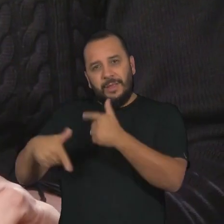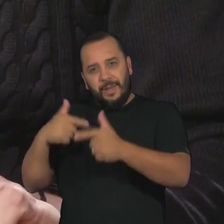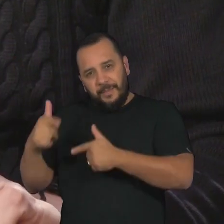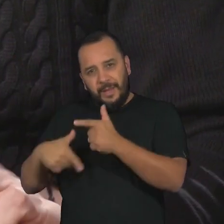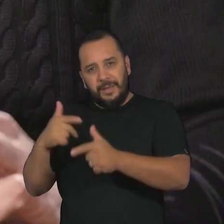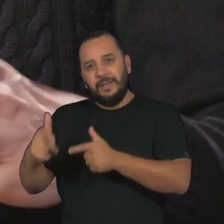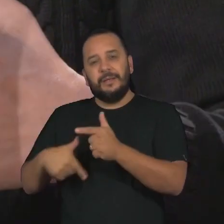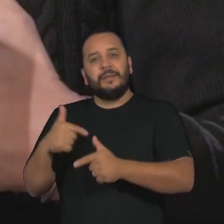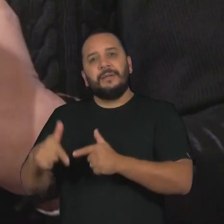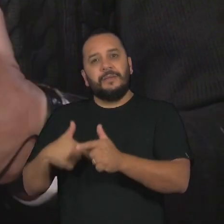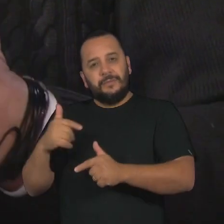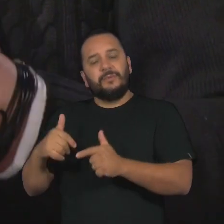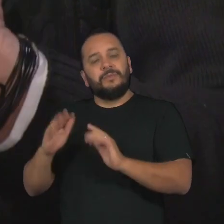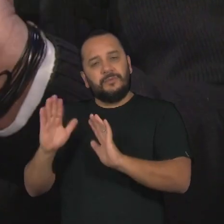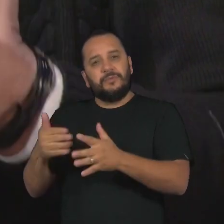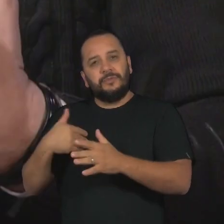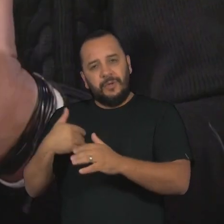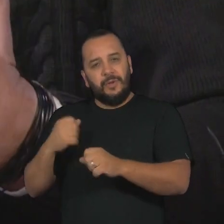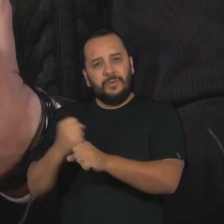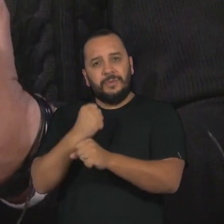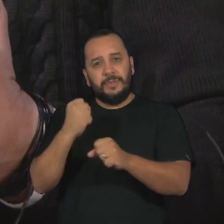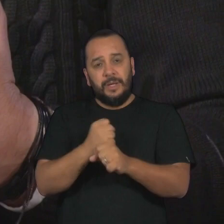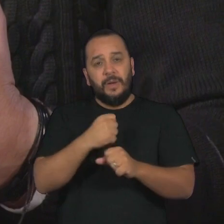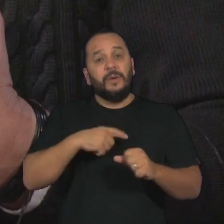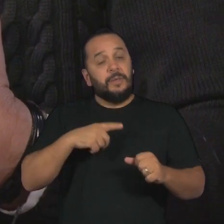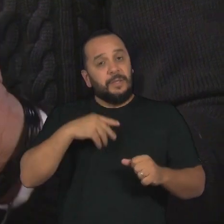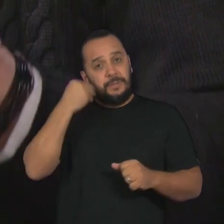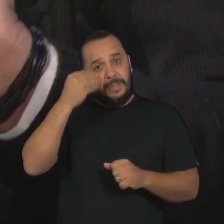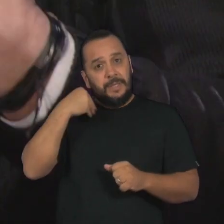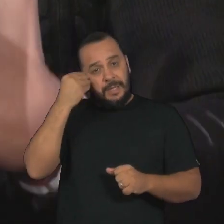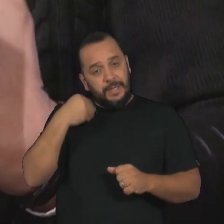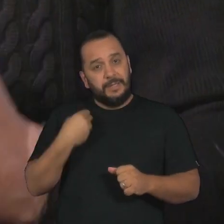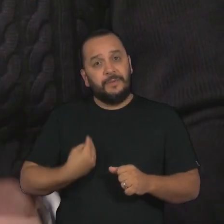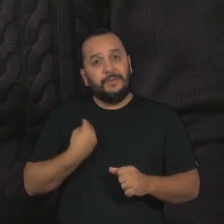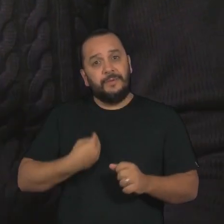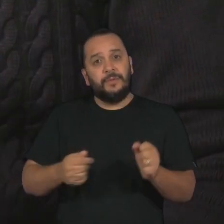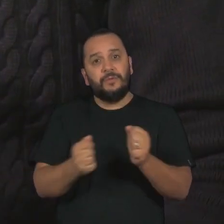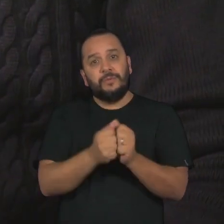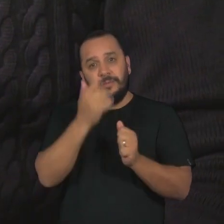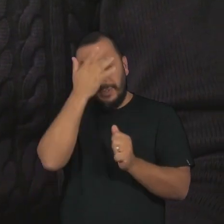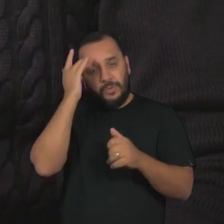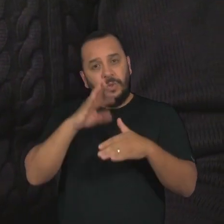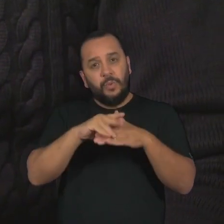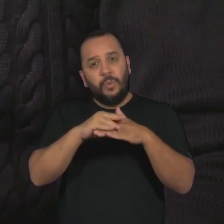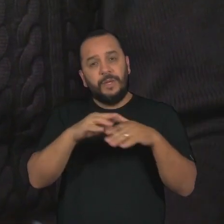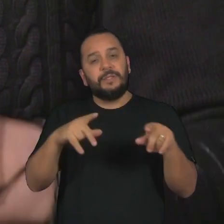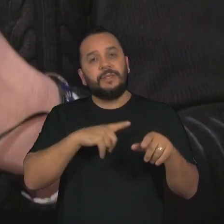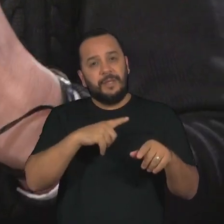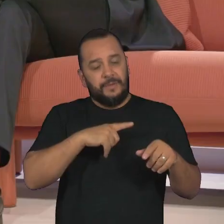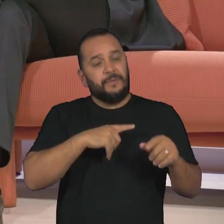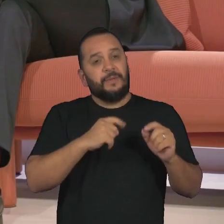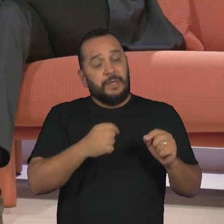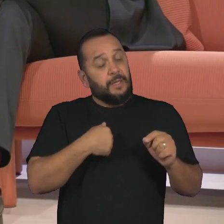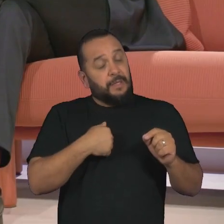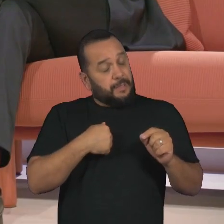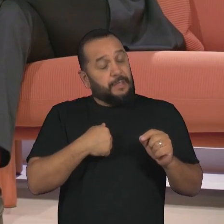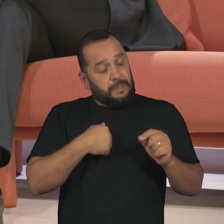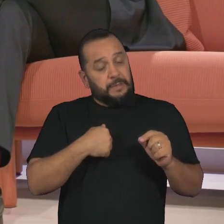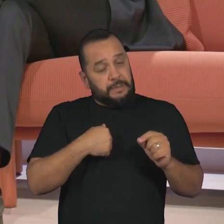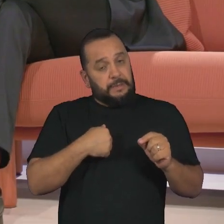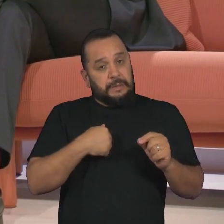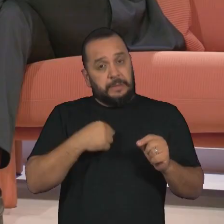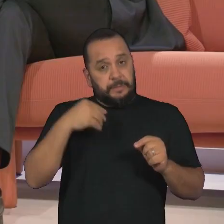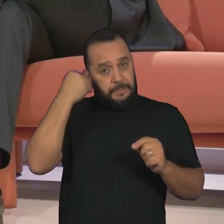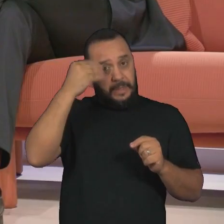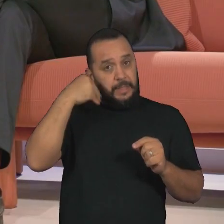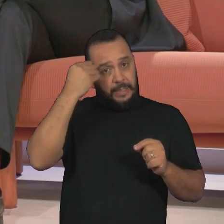ela teve uma experiência mística linda na vida dela, e ela tem uma profundidade